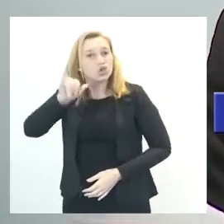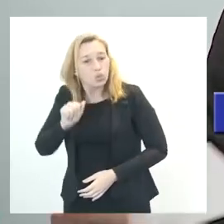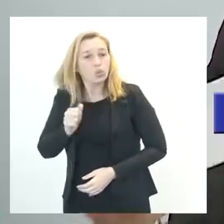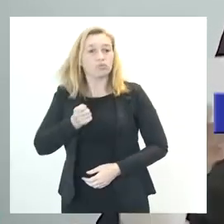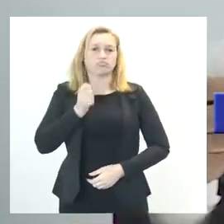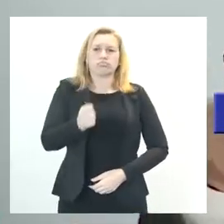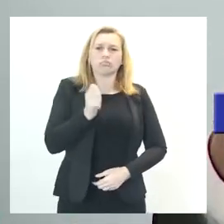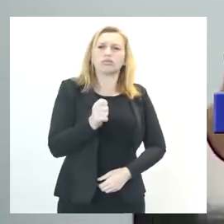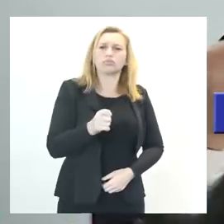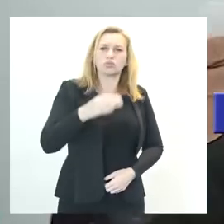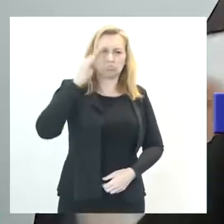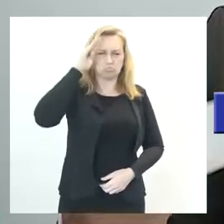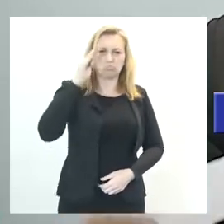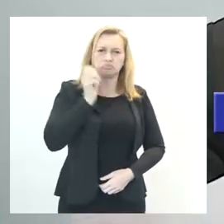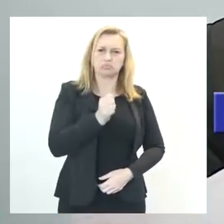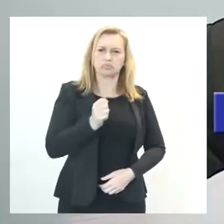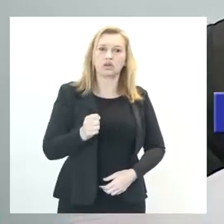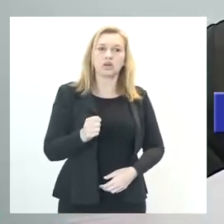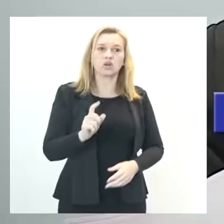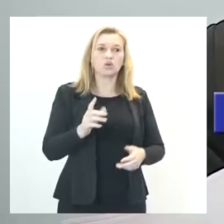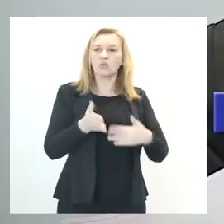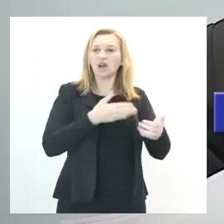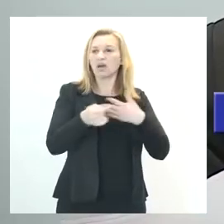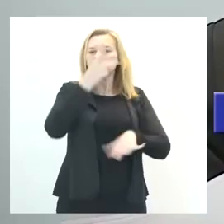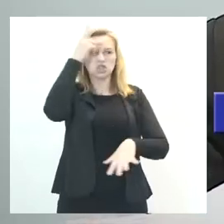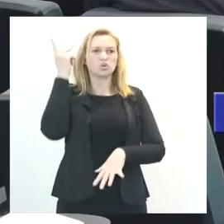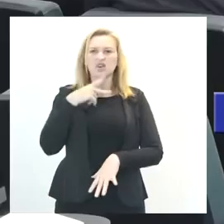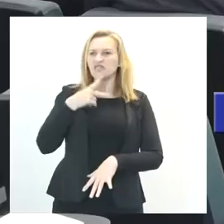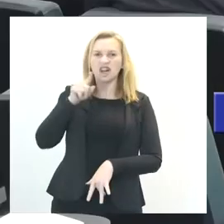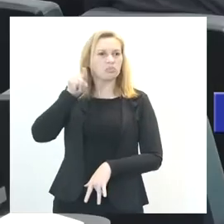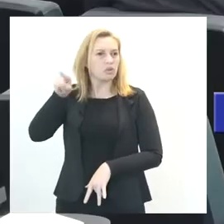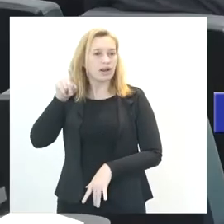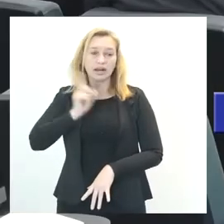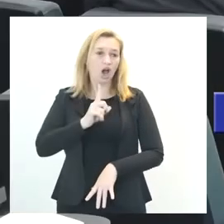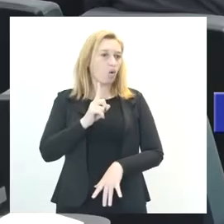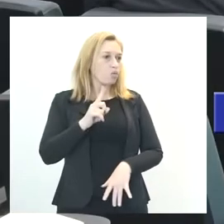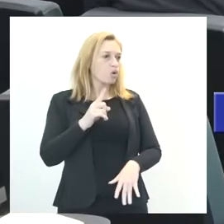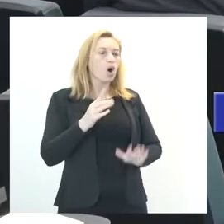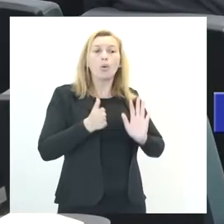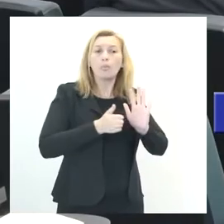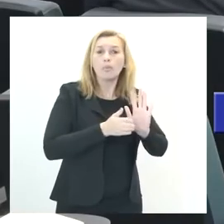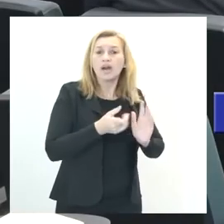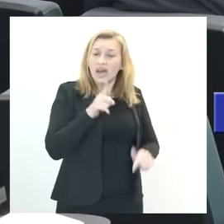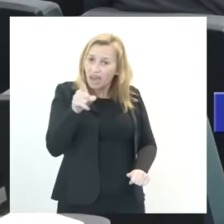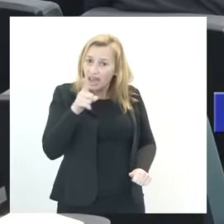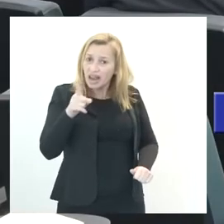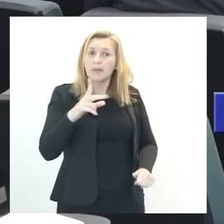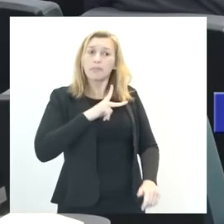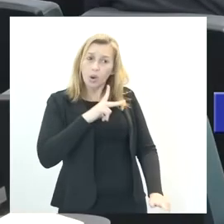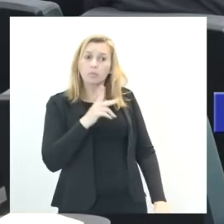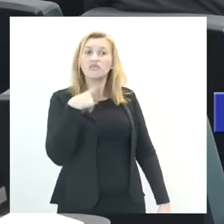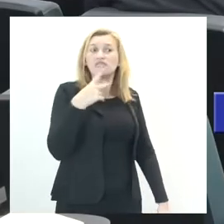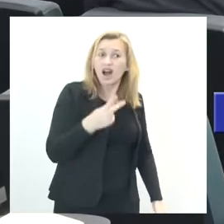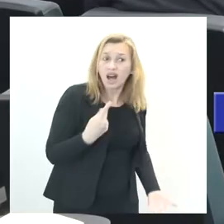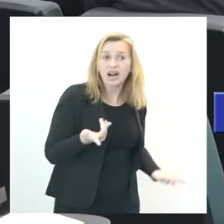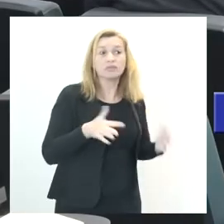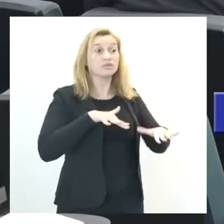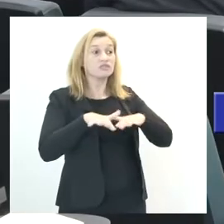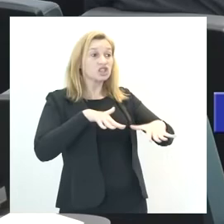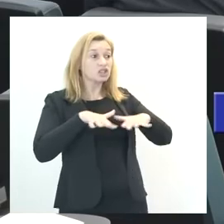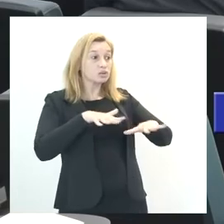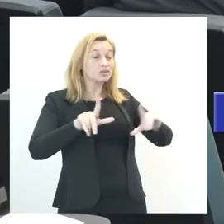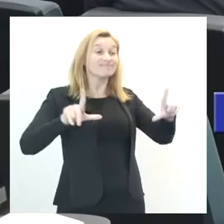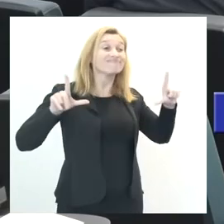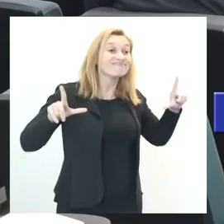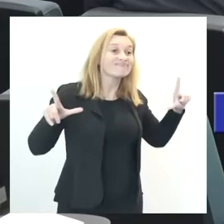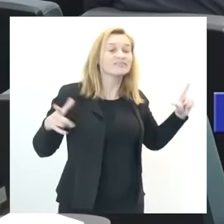e não é ninguém que diz por ele isto como ele próprio disse participa das manifestações